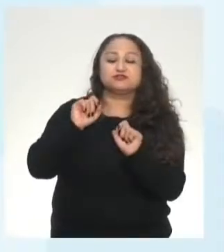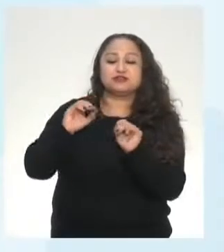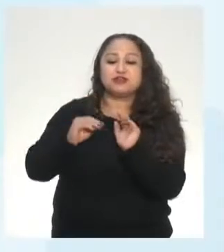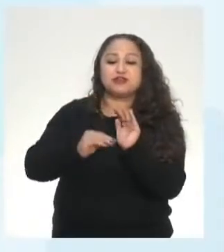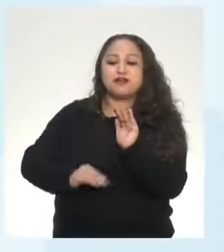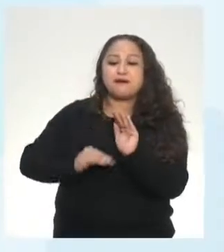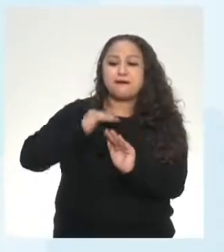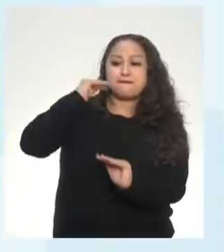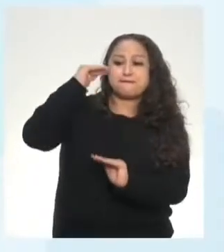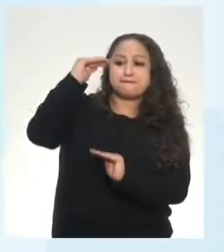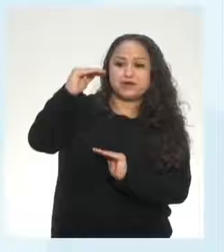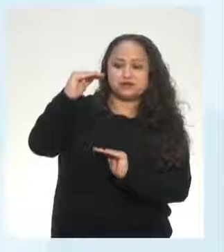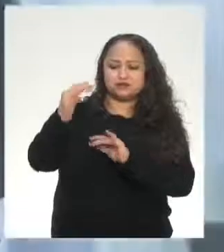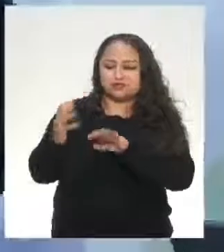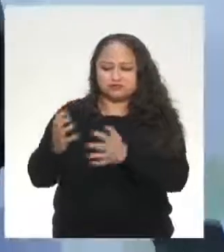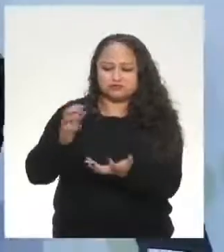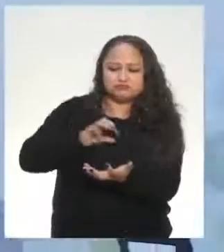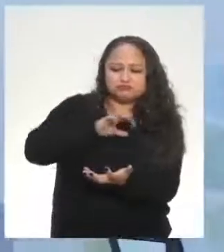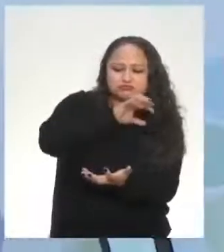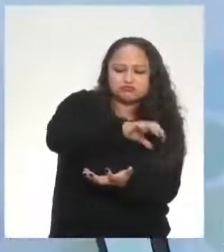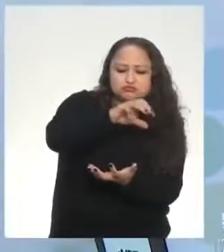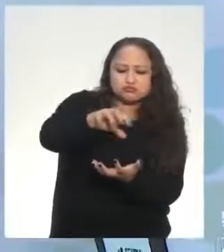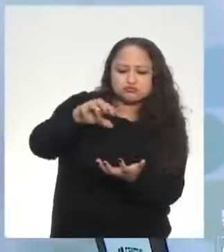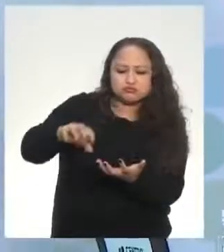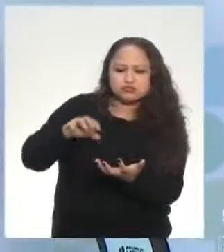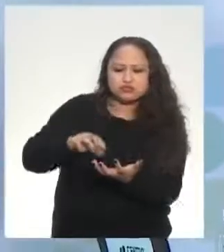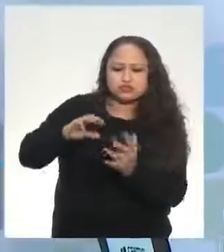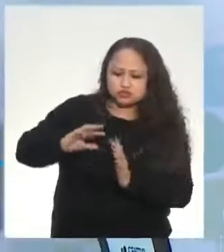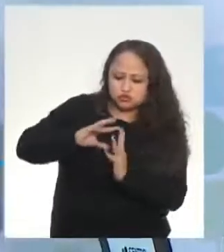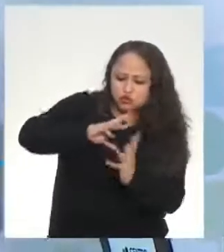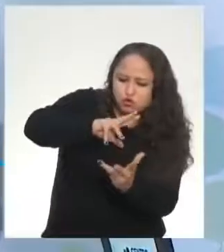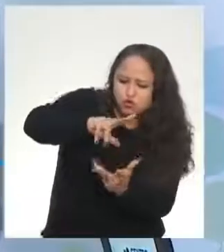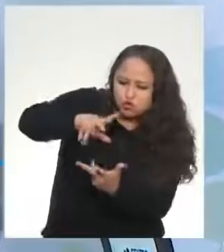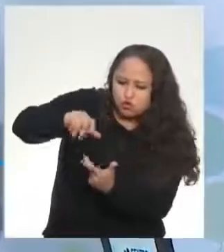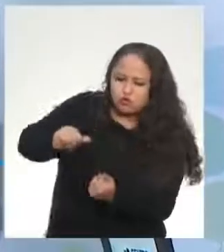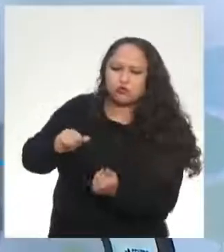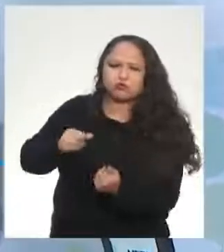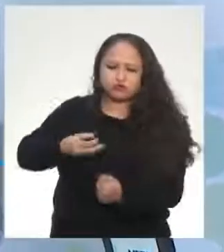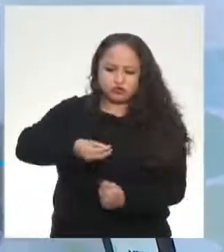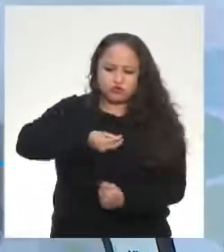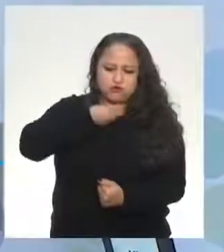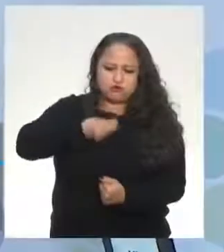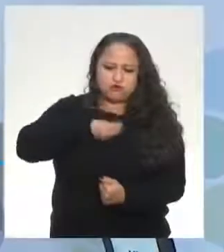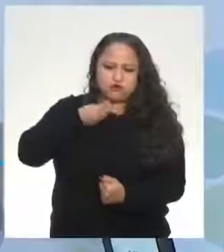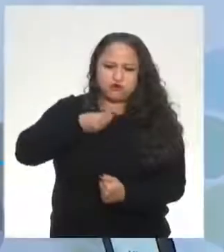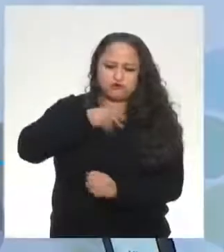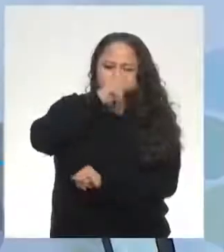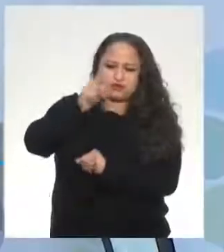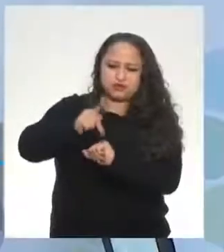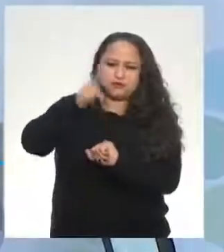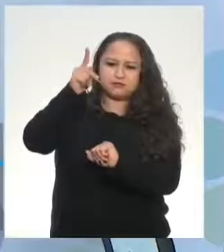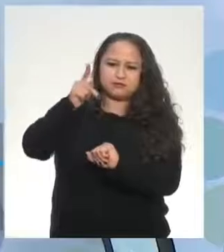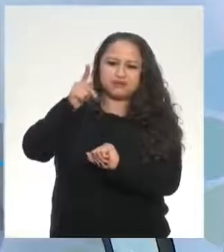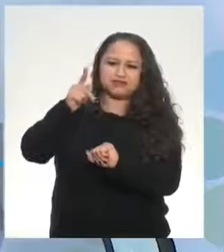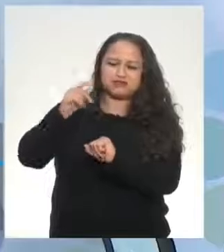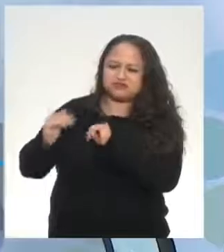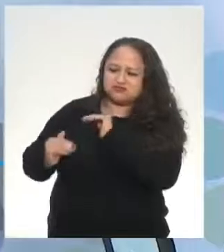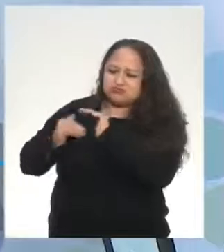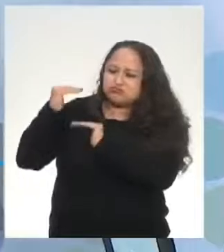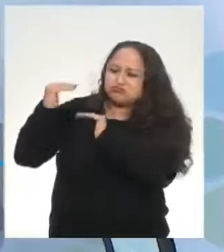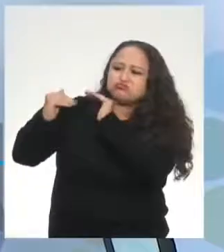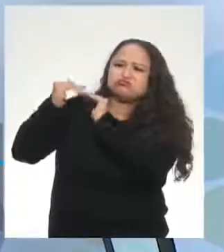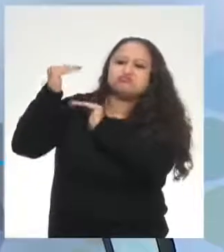do contingente populacional do mundo vive em países menos desenvolvidos.